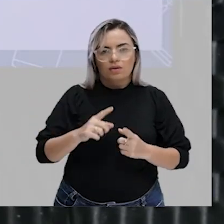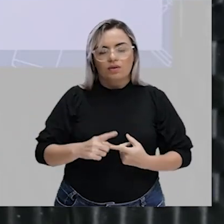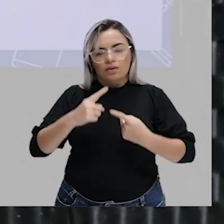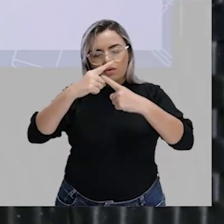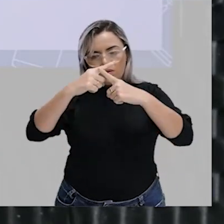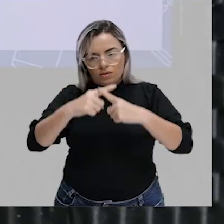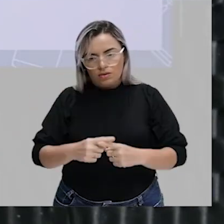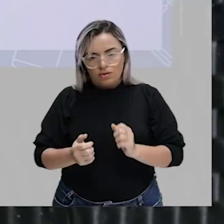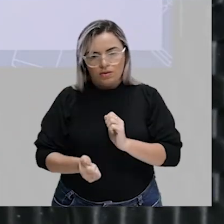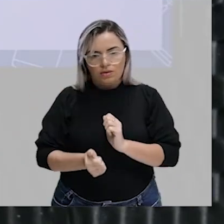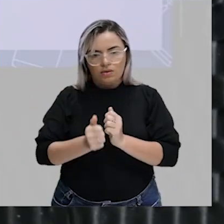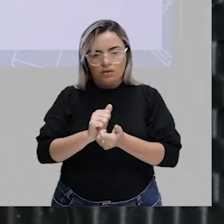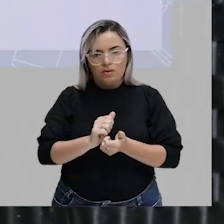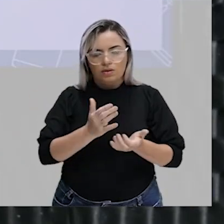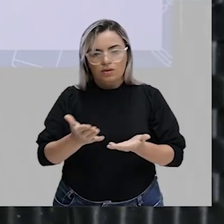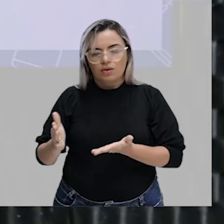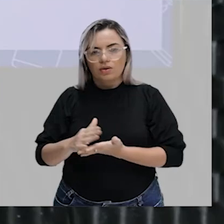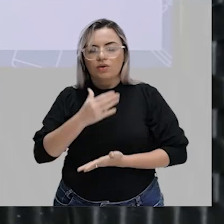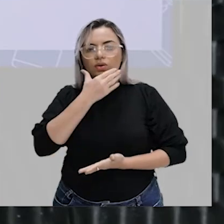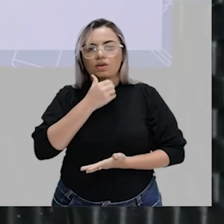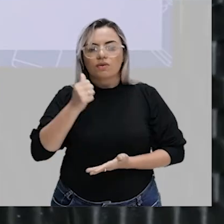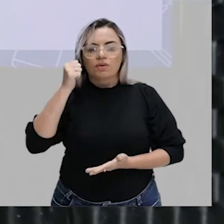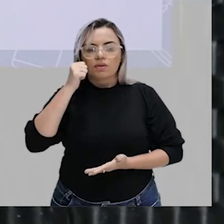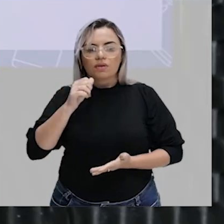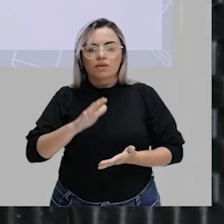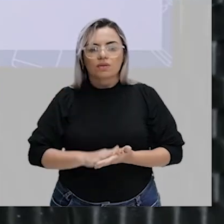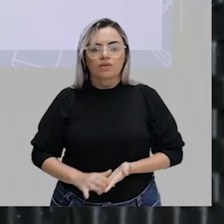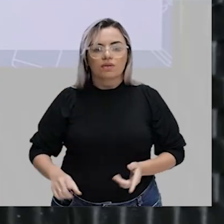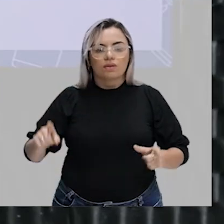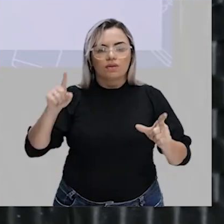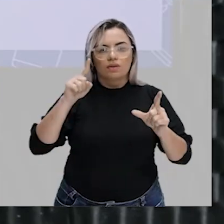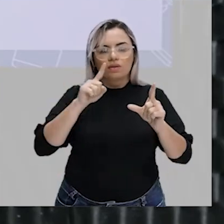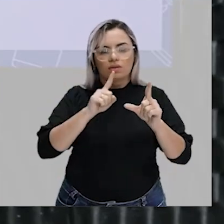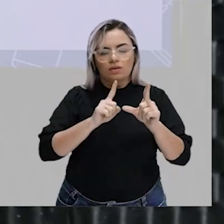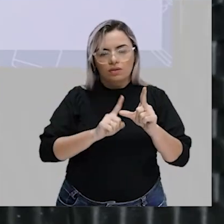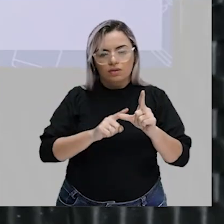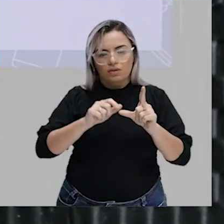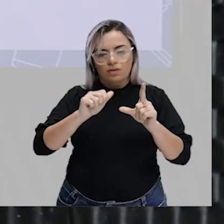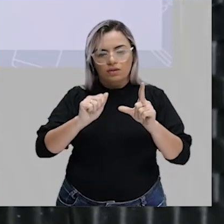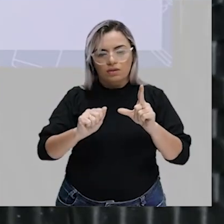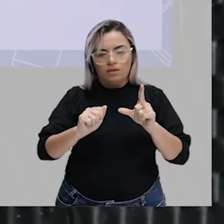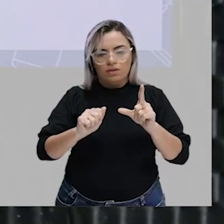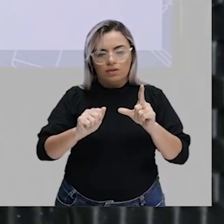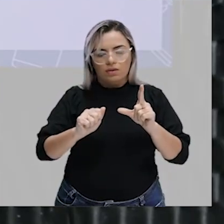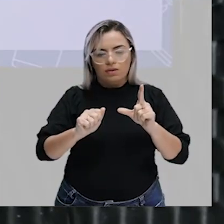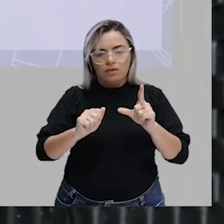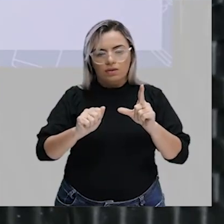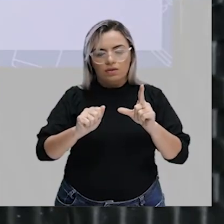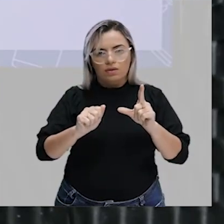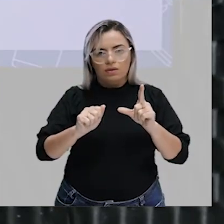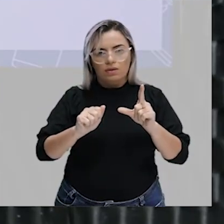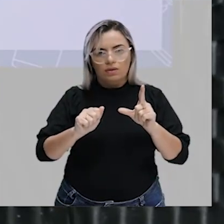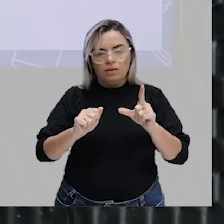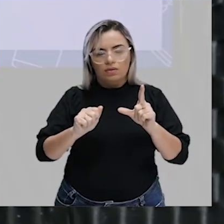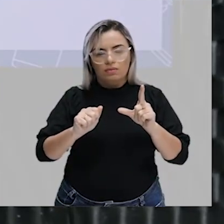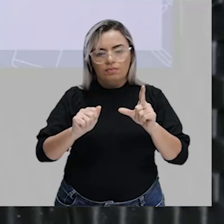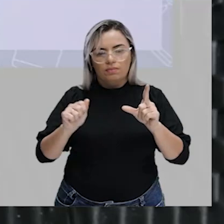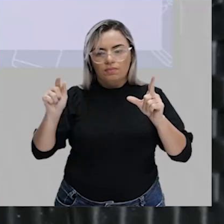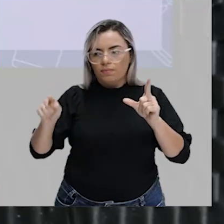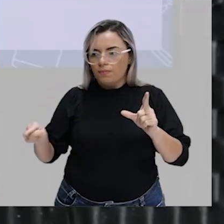é disputada nas provas do sexo masculino e feminino? As argolas é do